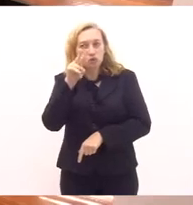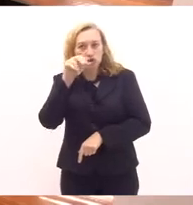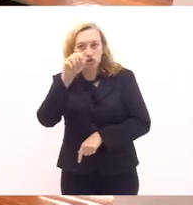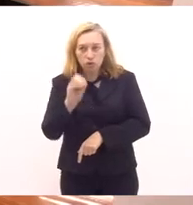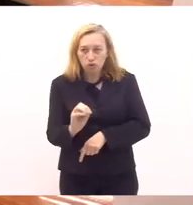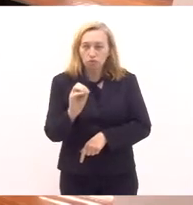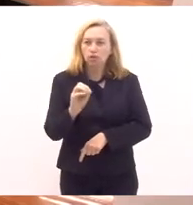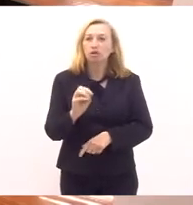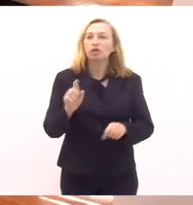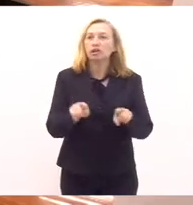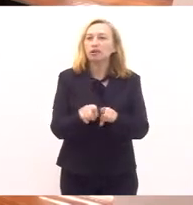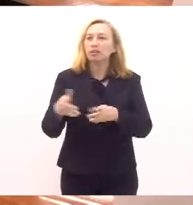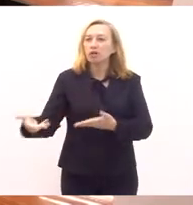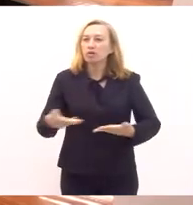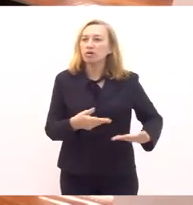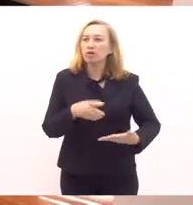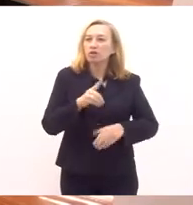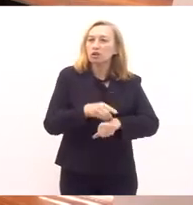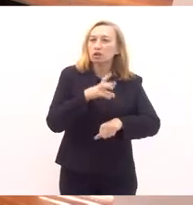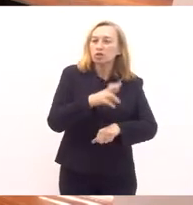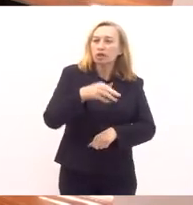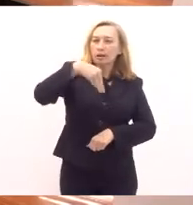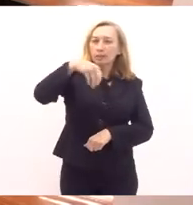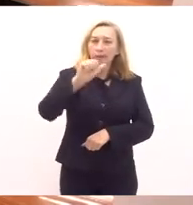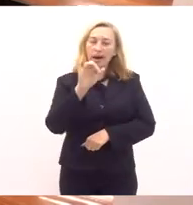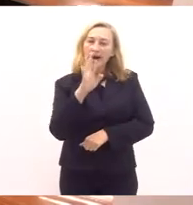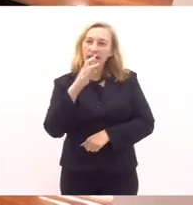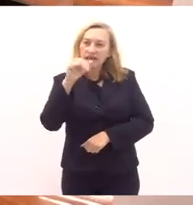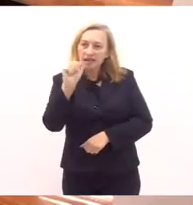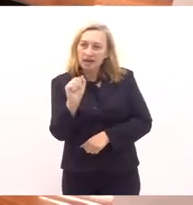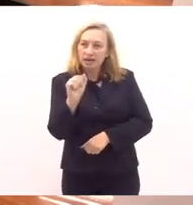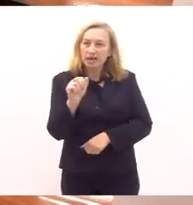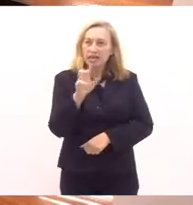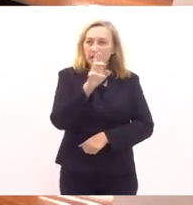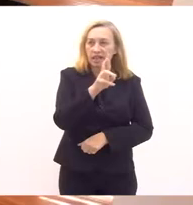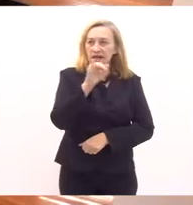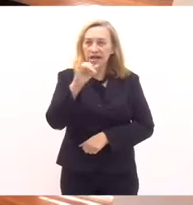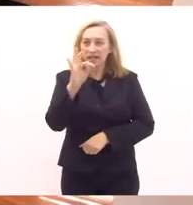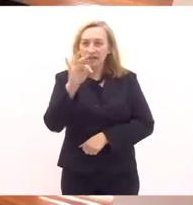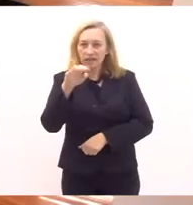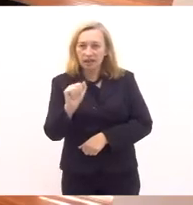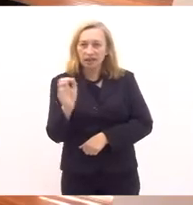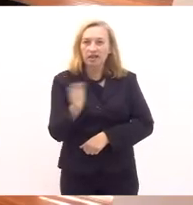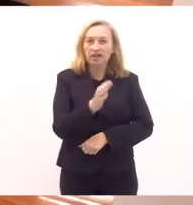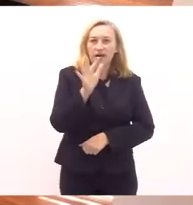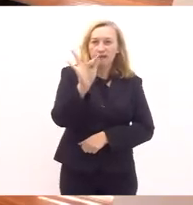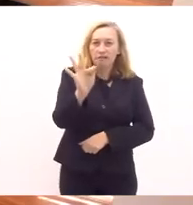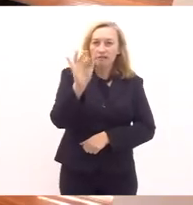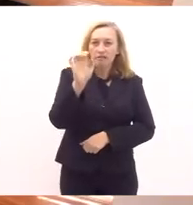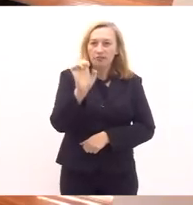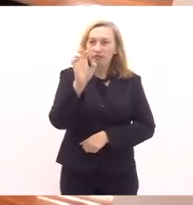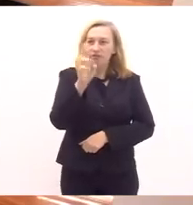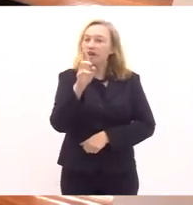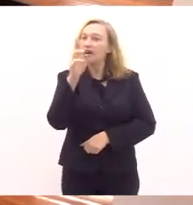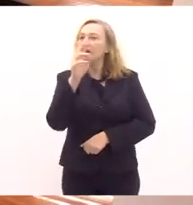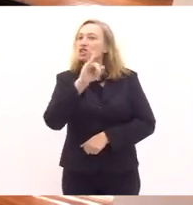Gostaria de convidar também a doutora Maria Rita, da Firjan, para compor conosco. Ela já se